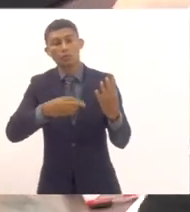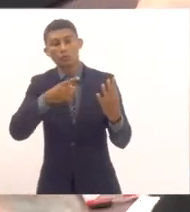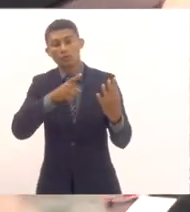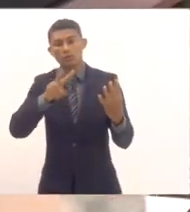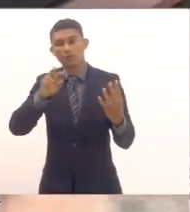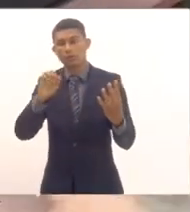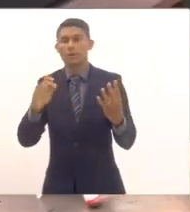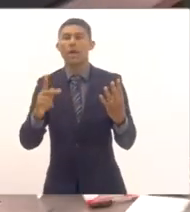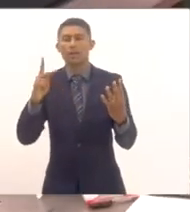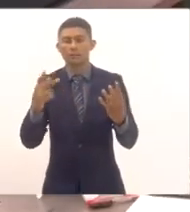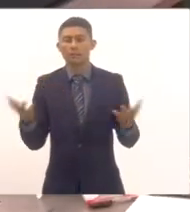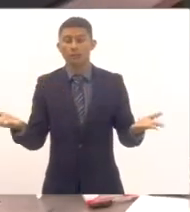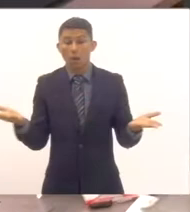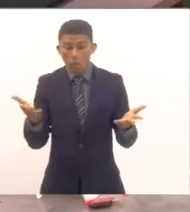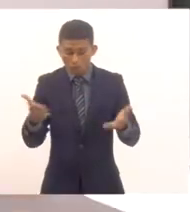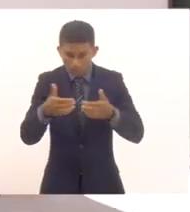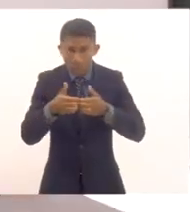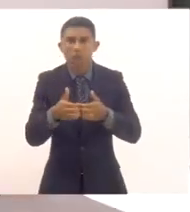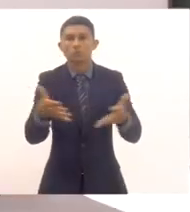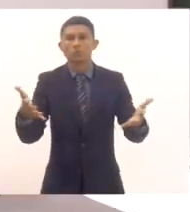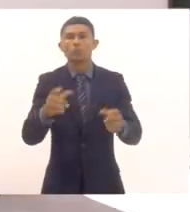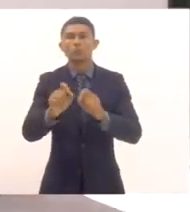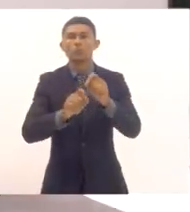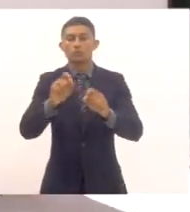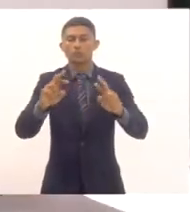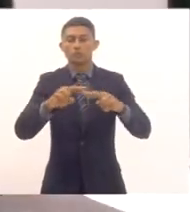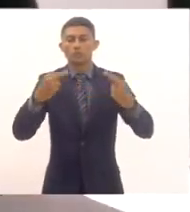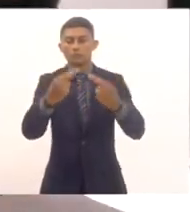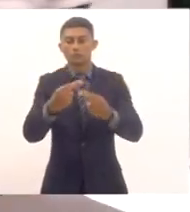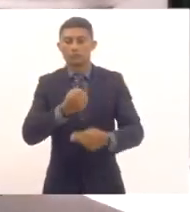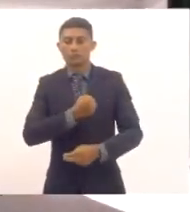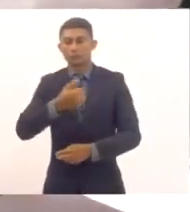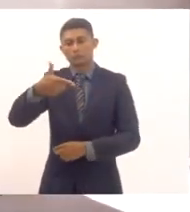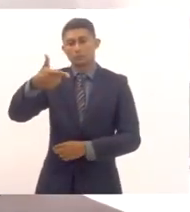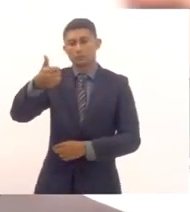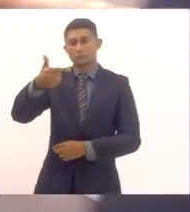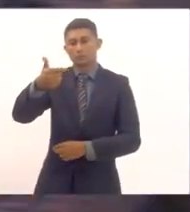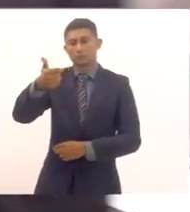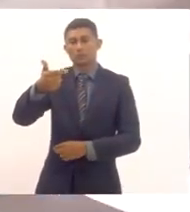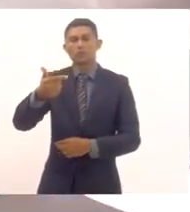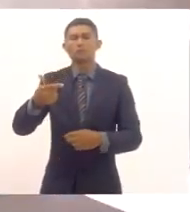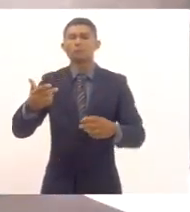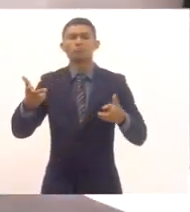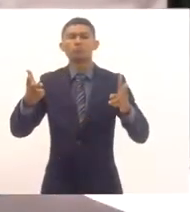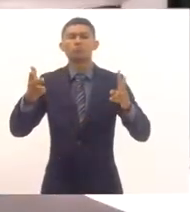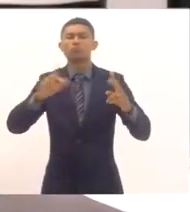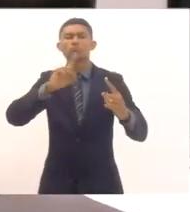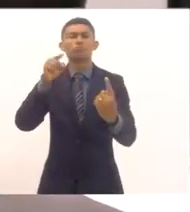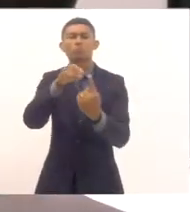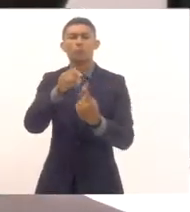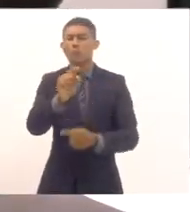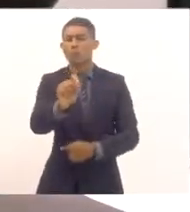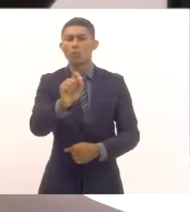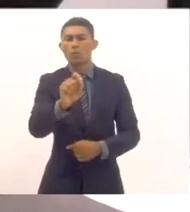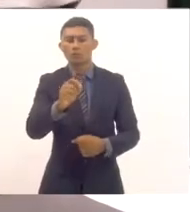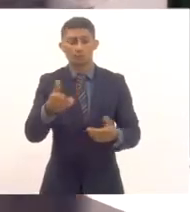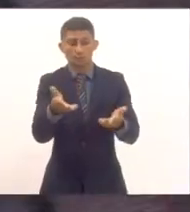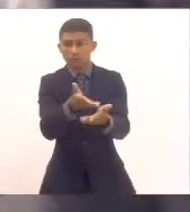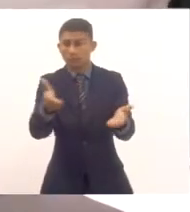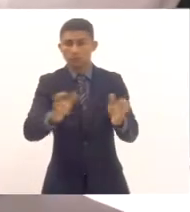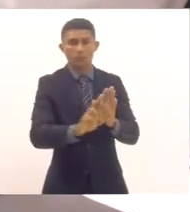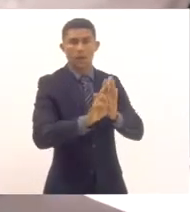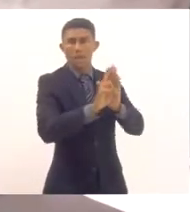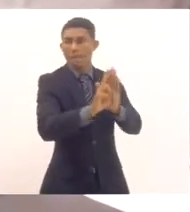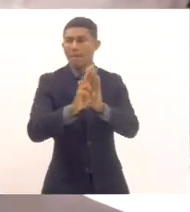waldeck Carneiro dou por aberto de trabalho da 12ª reunião ordinária que teria a finalidade de ouvir os representantes